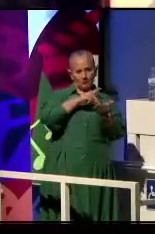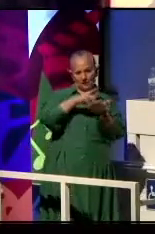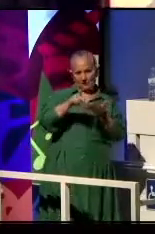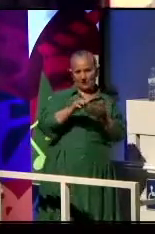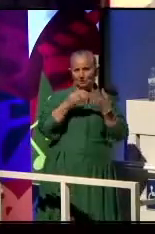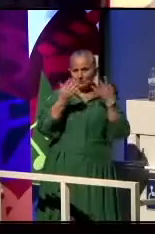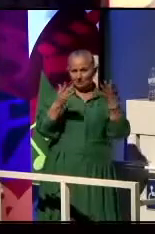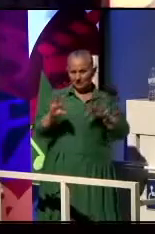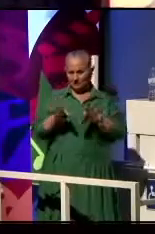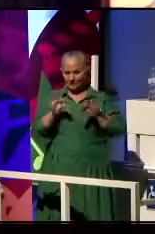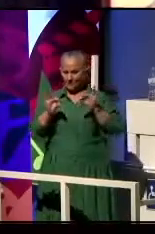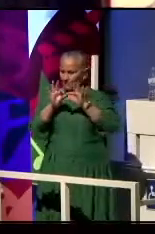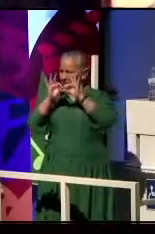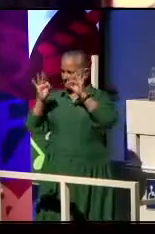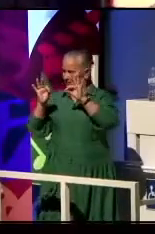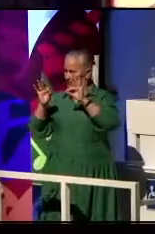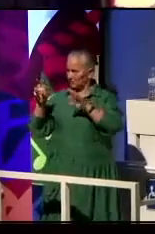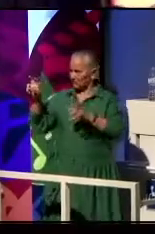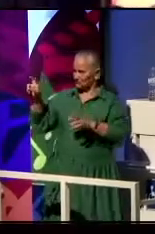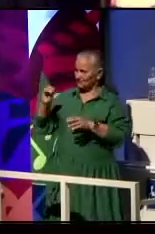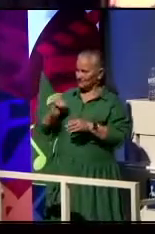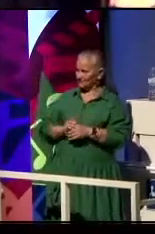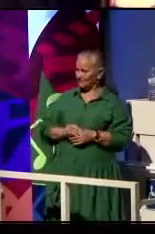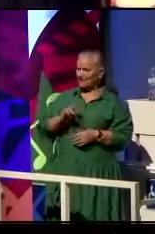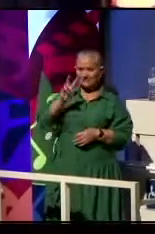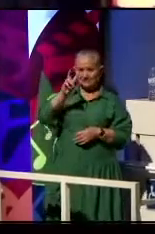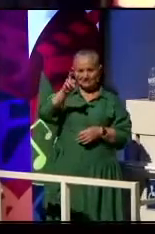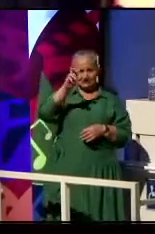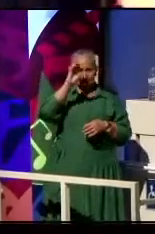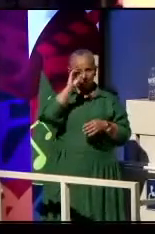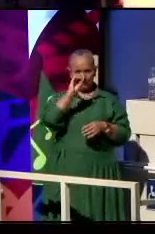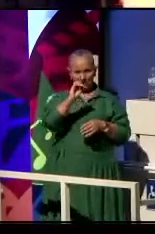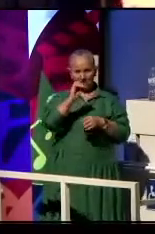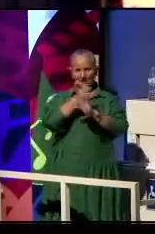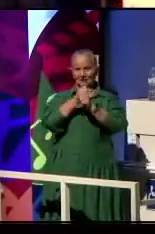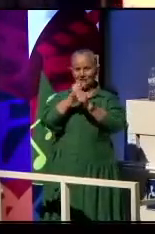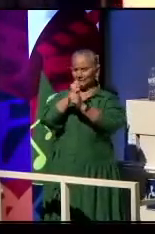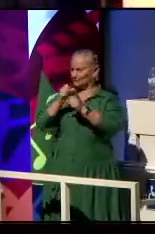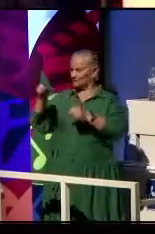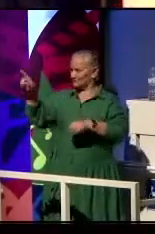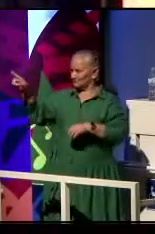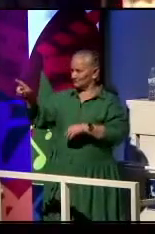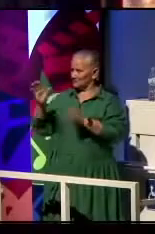do... Obrigada. Com o souvenir que nós fazemos aqui do FILP. Obrigada. Tá?